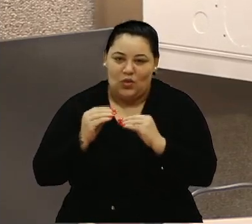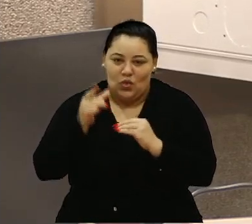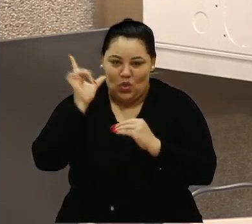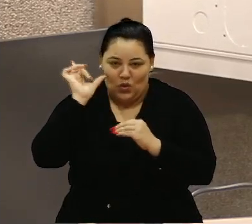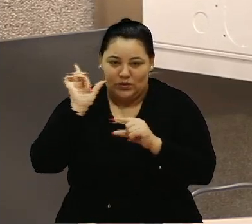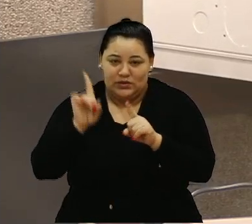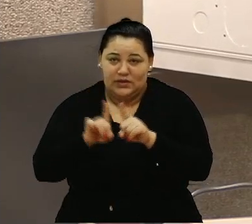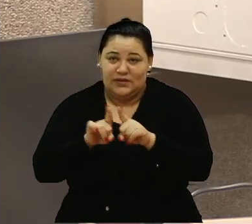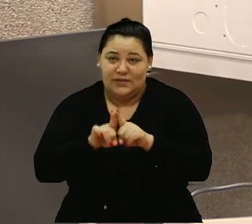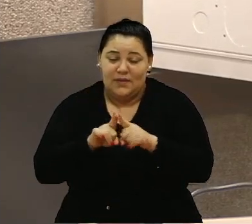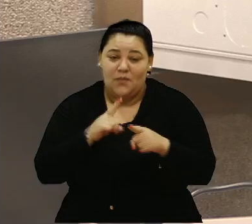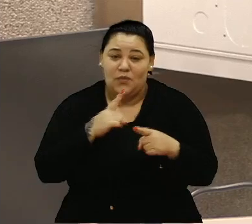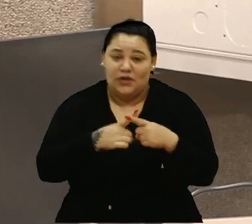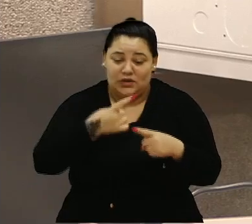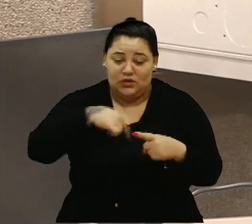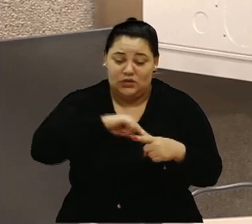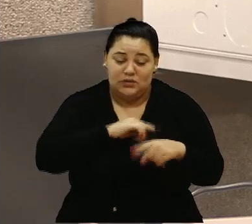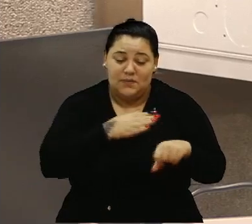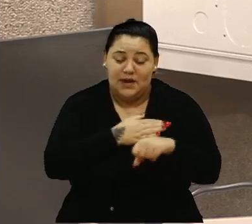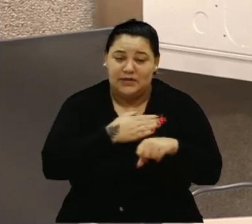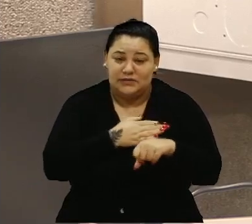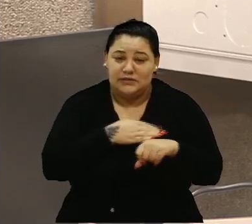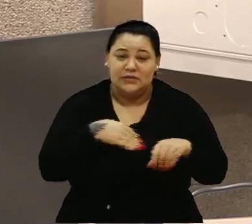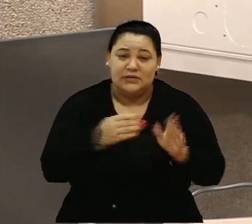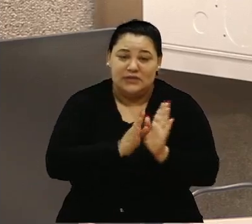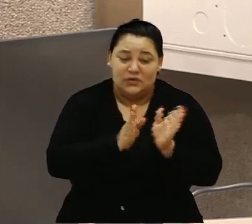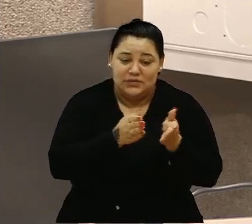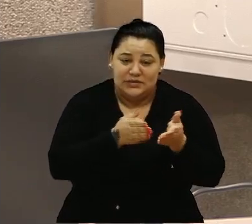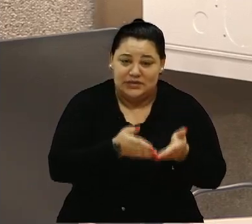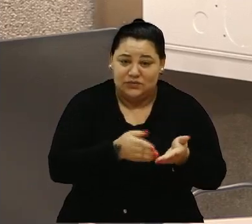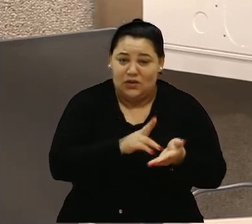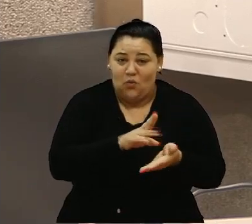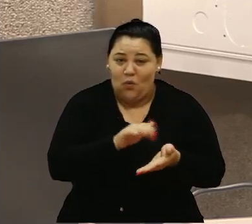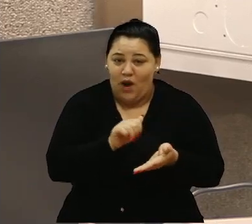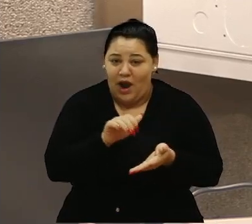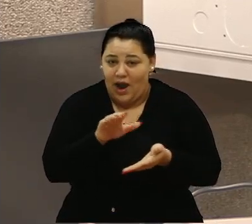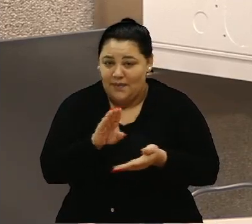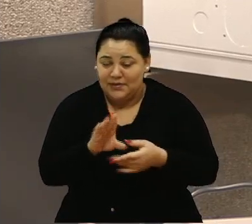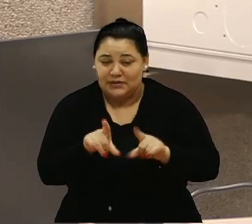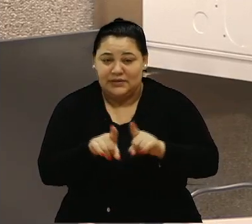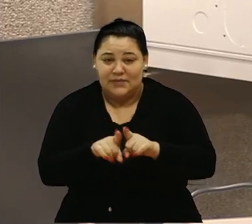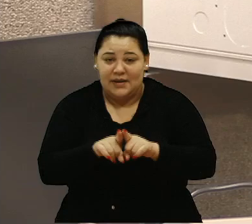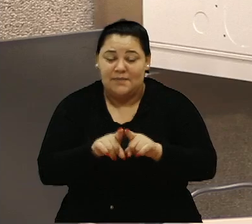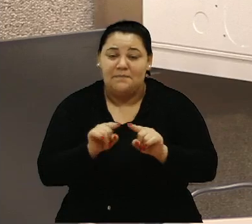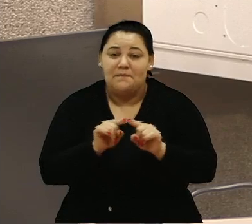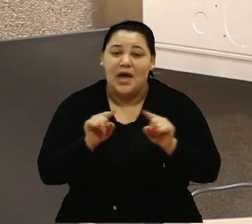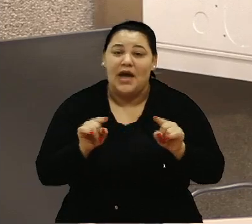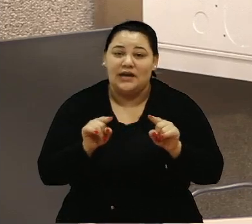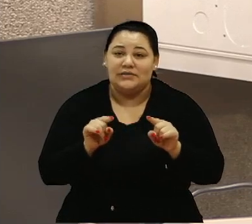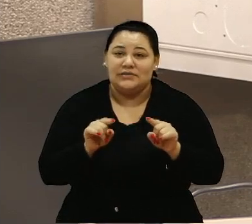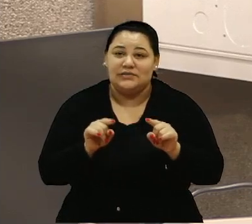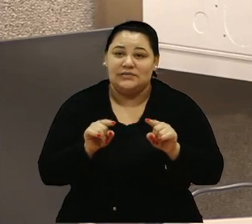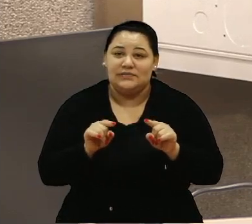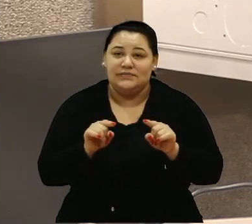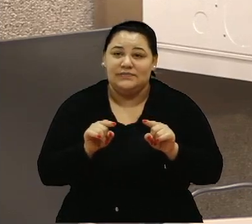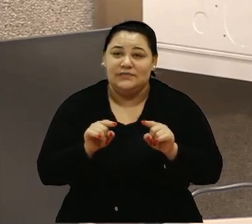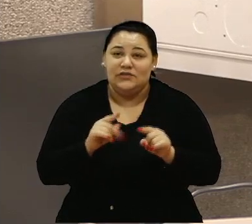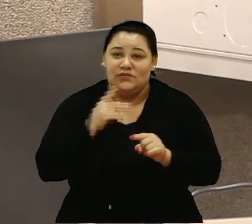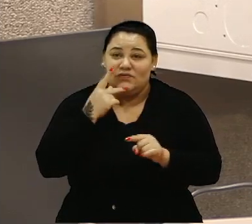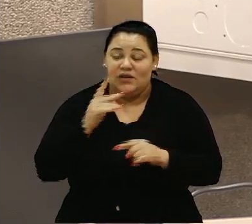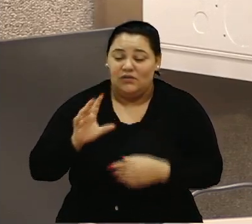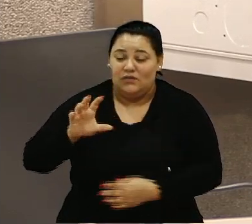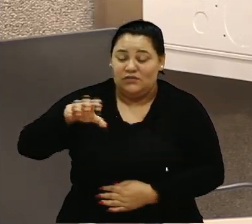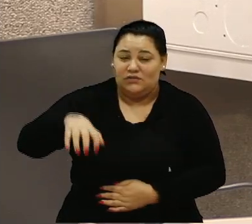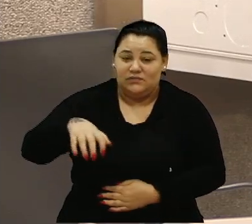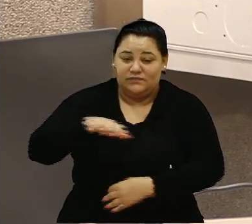conta de que nós estamos participando lá da Comissão Eleitoral da UAB, mas, originalmente, o Campos da Serra tinha